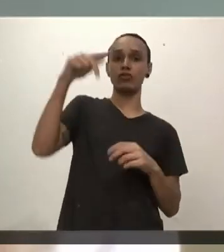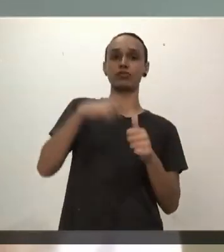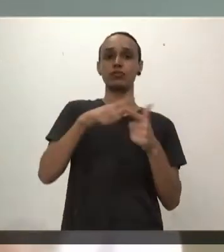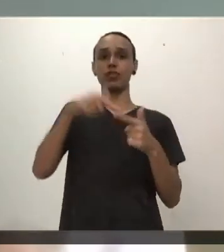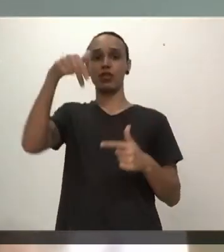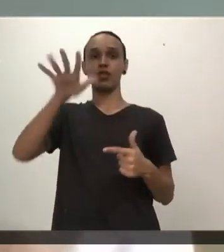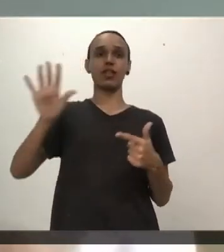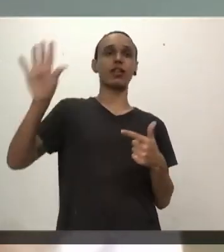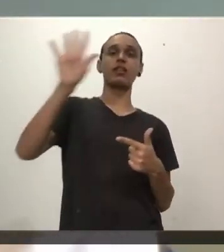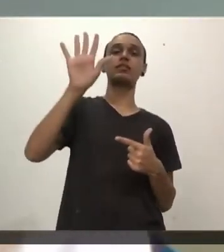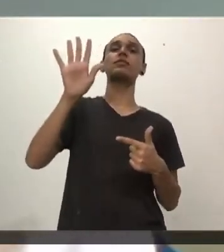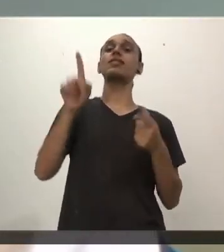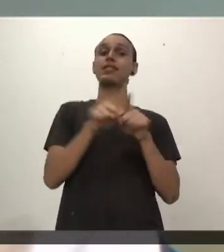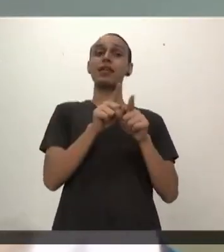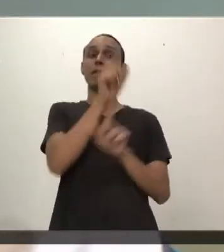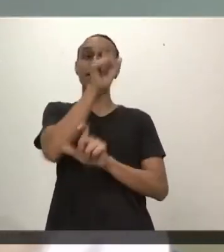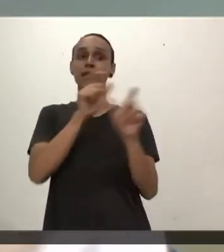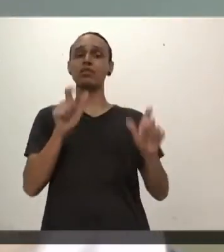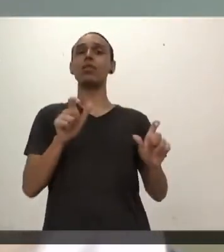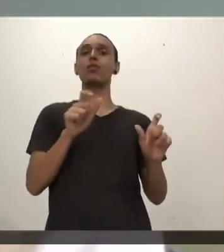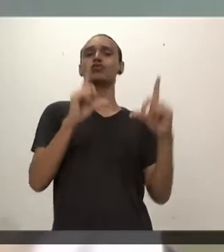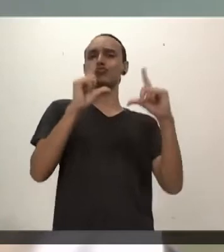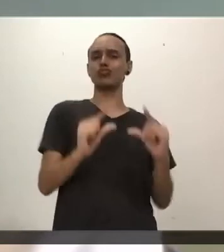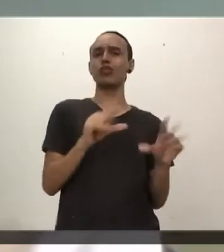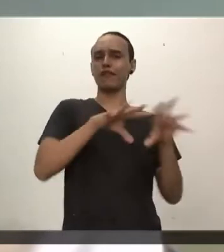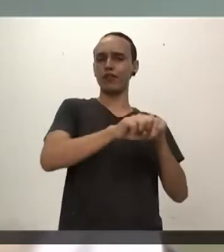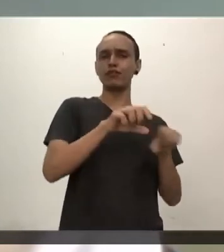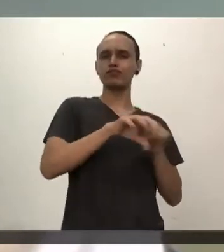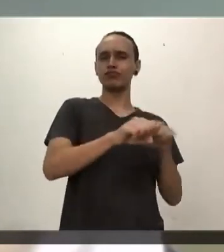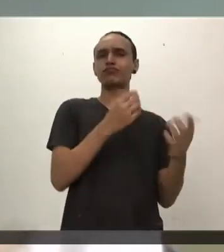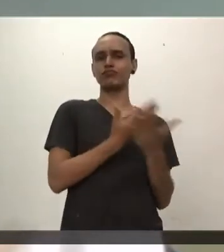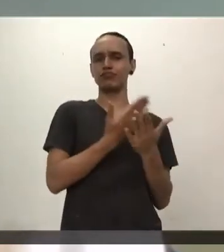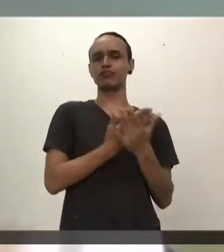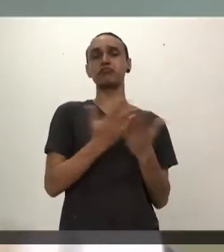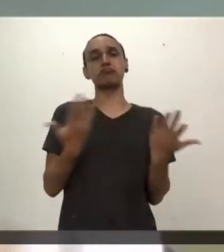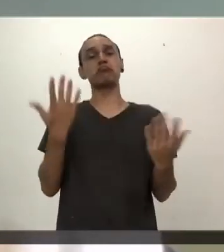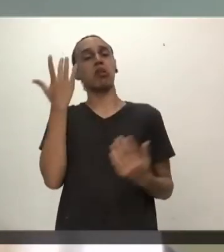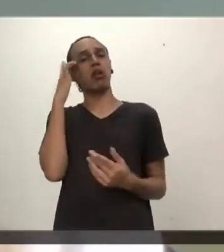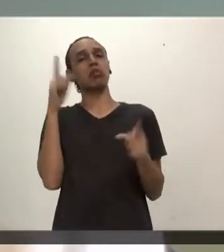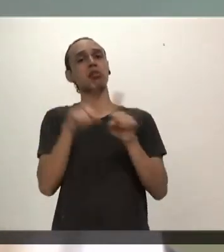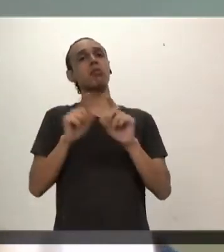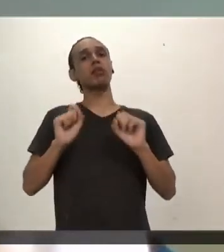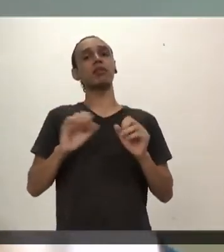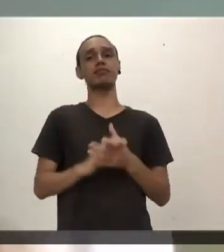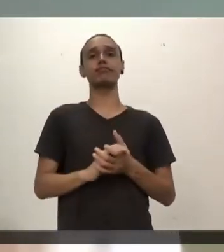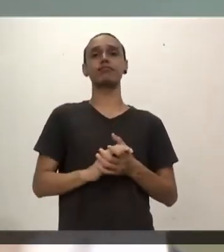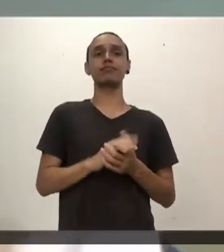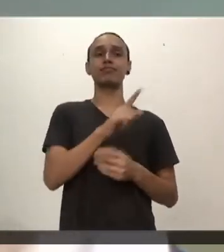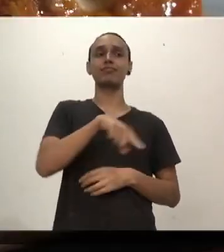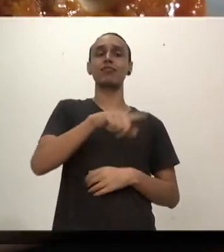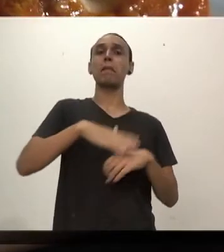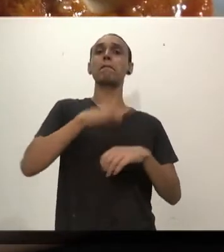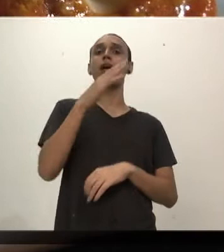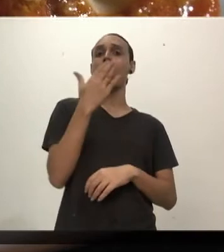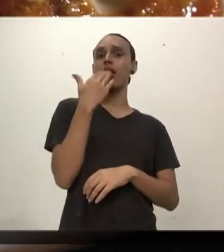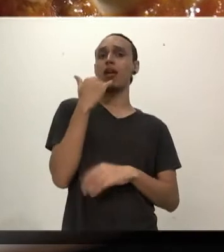essas regiões norte e nordeste e das pessoas com menor escolaridade, a gente acha também, né, uma